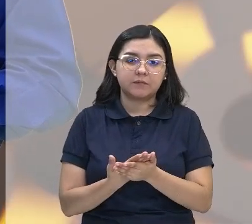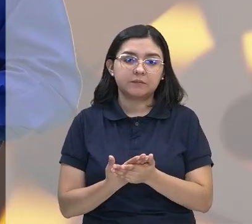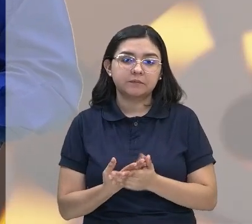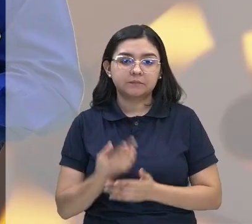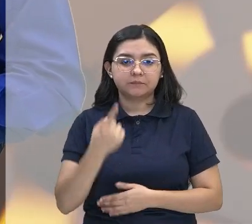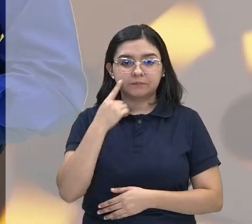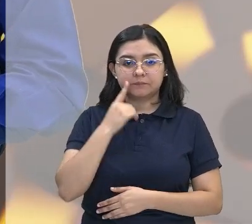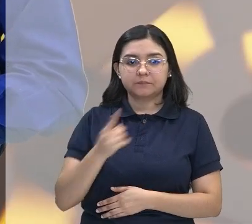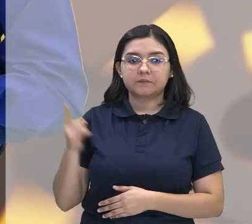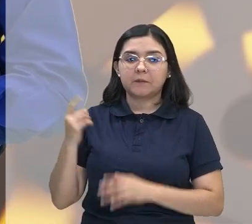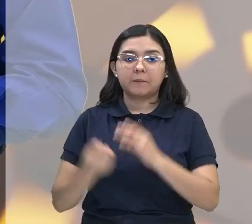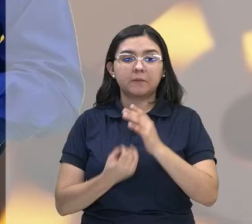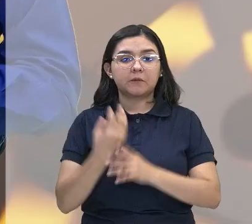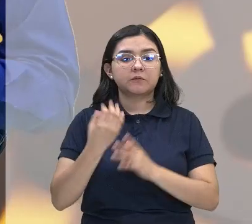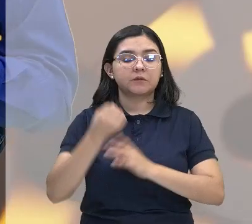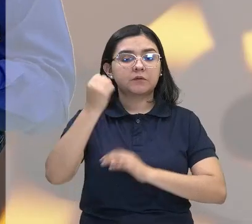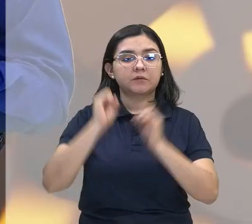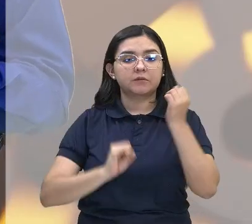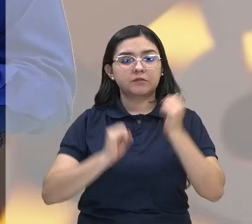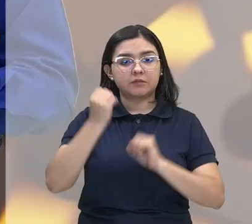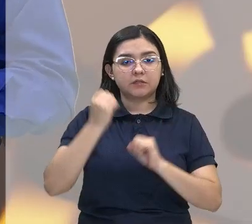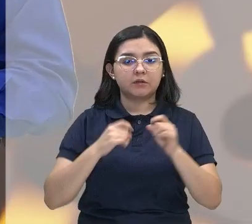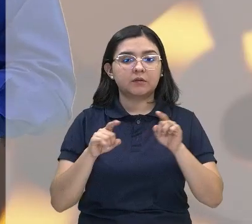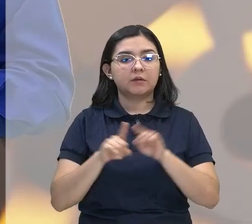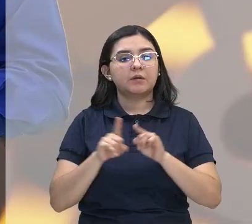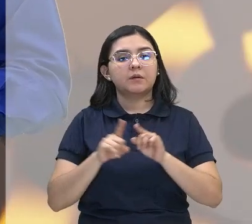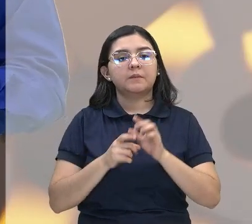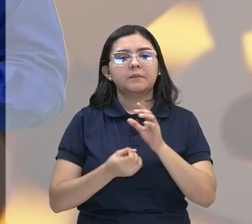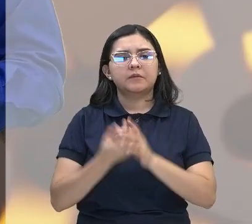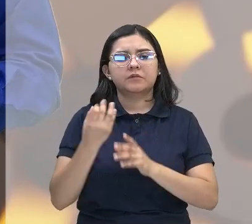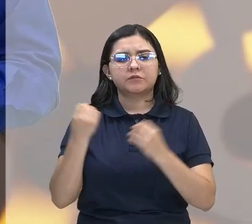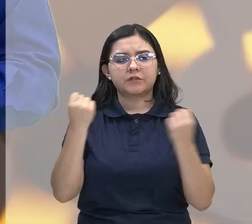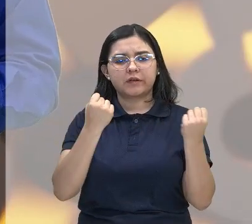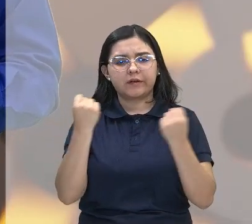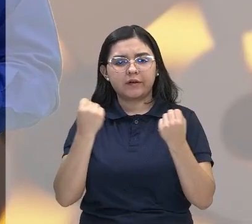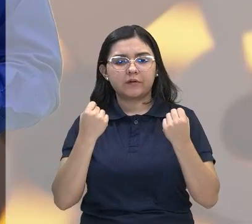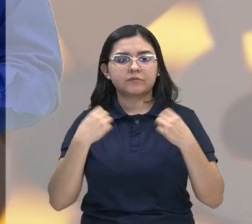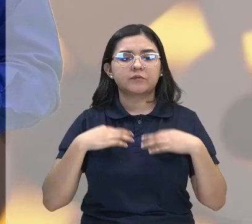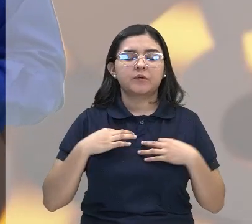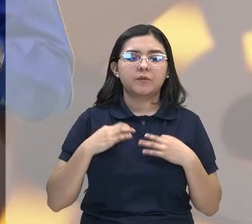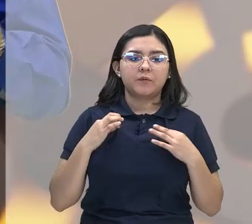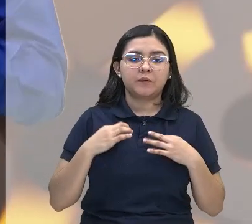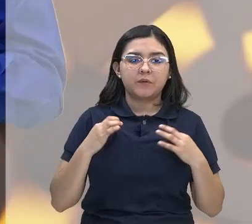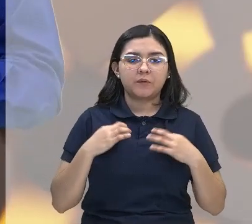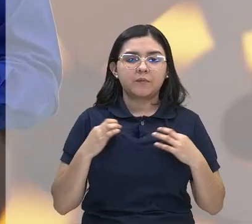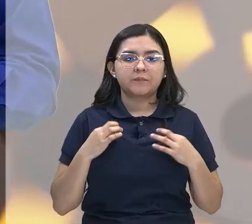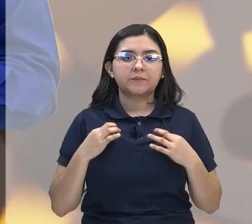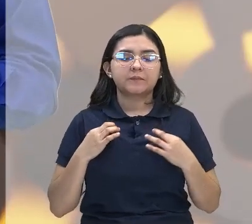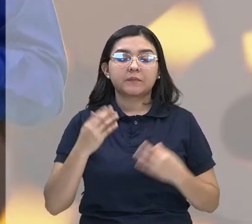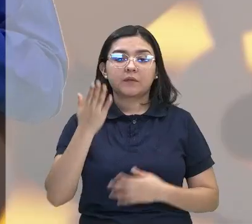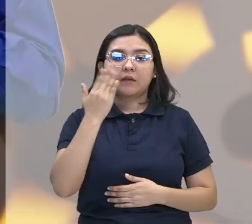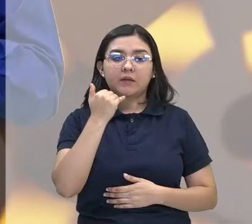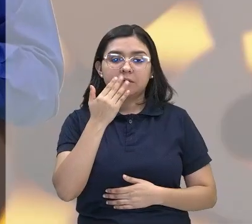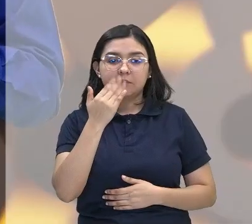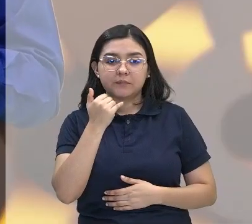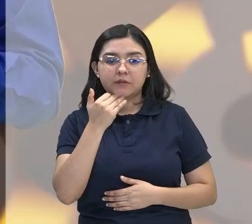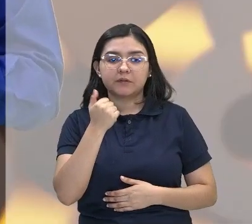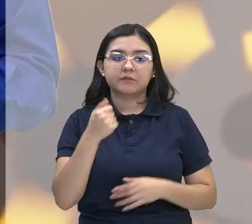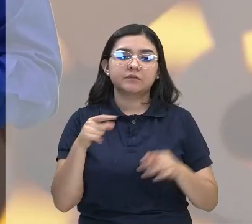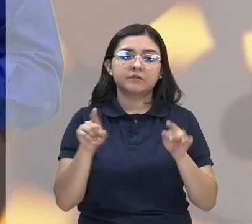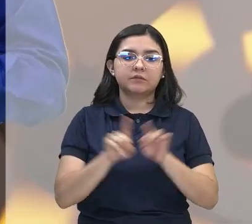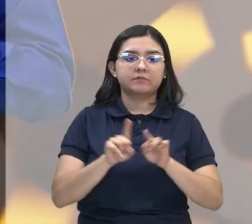aqui, produção industrial, que é a fabricação de carros, roupas, alimentos